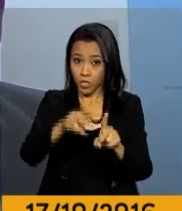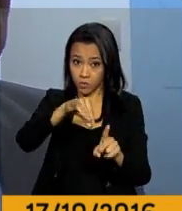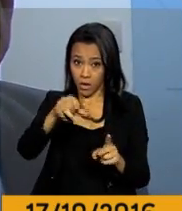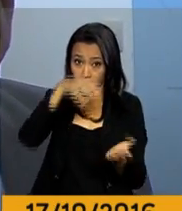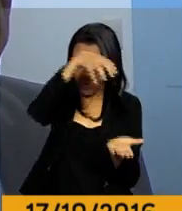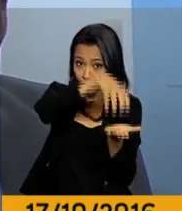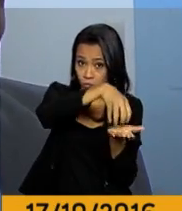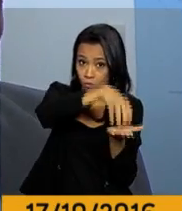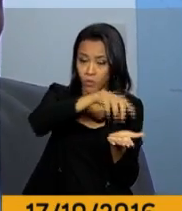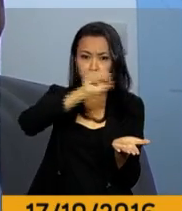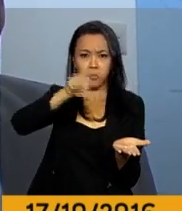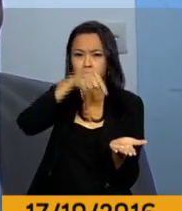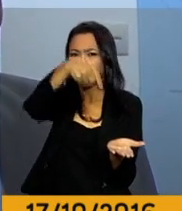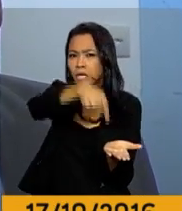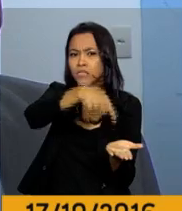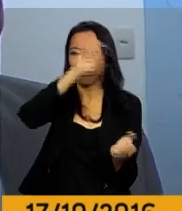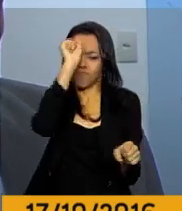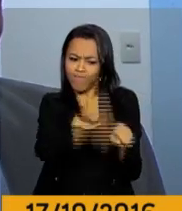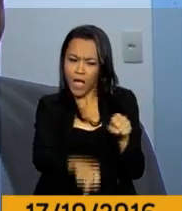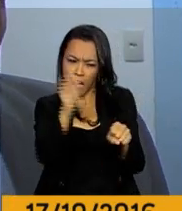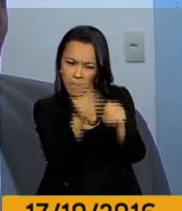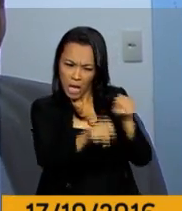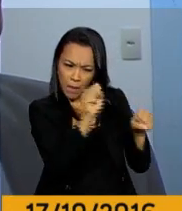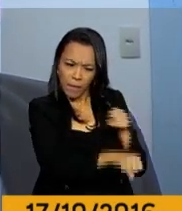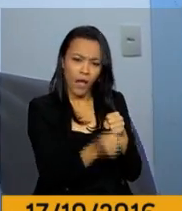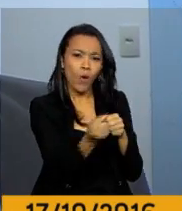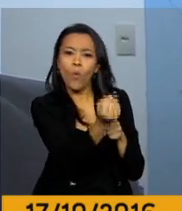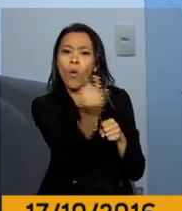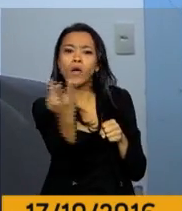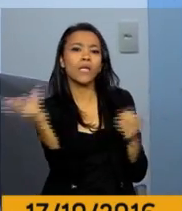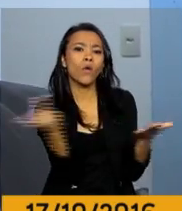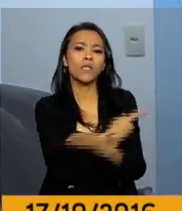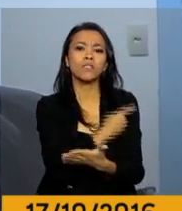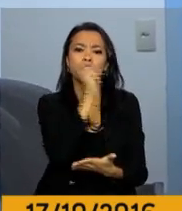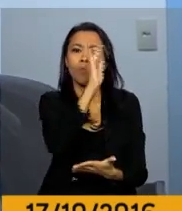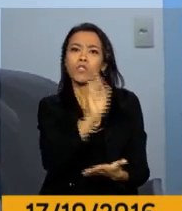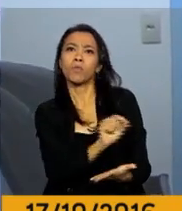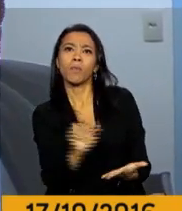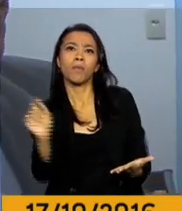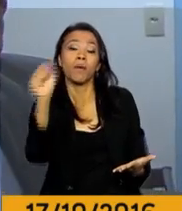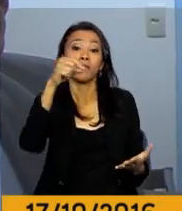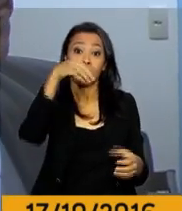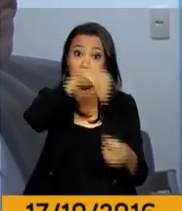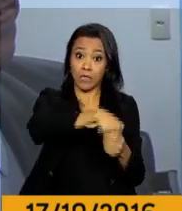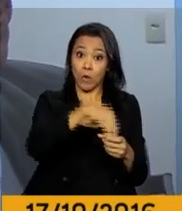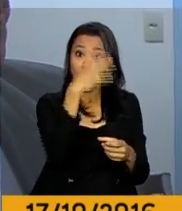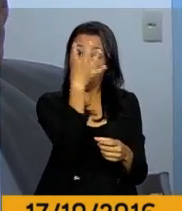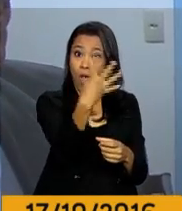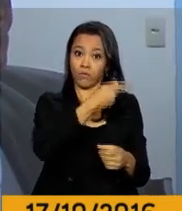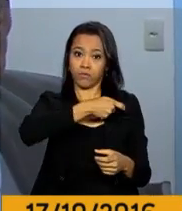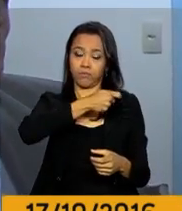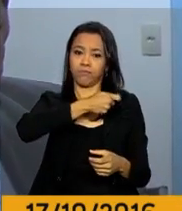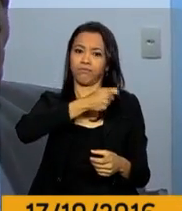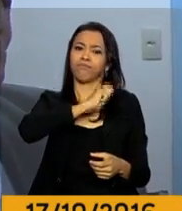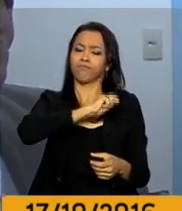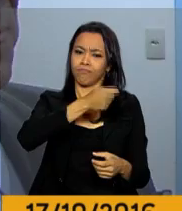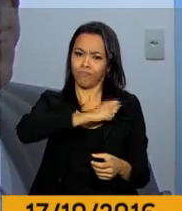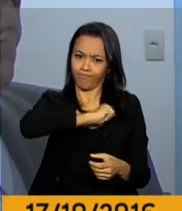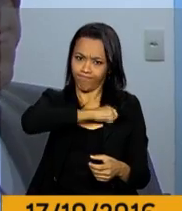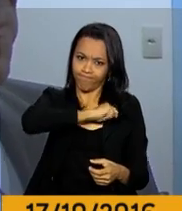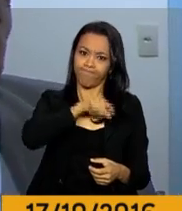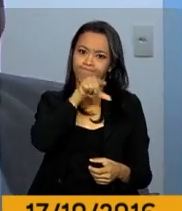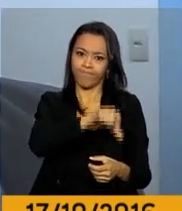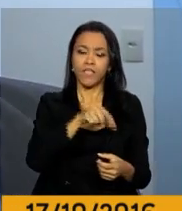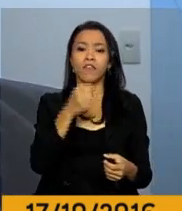núcleo de homicídios, do qual fazem parte quatro secretários de Segurança Pública indicados pelos